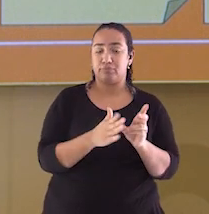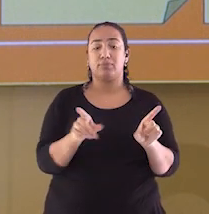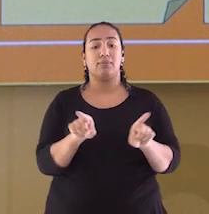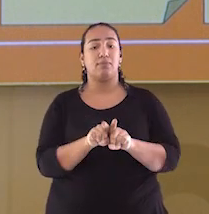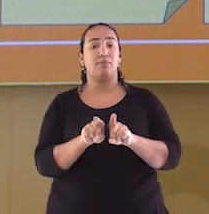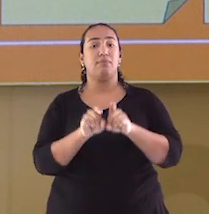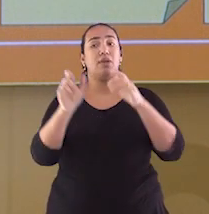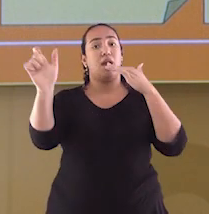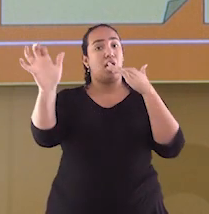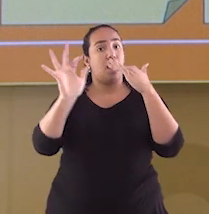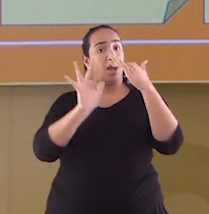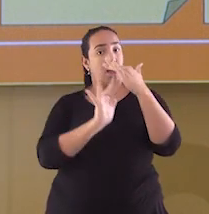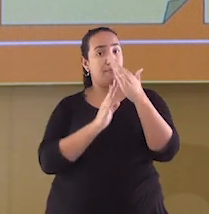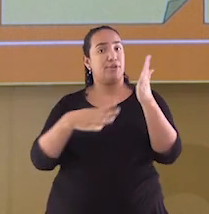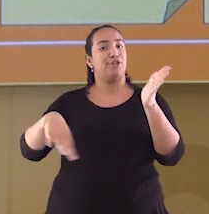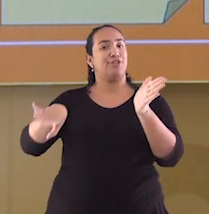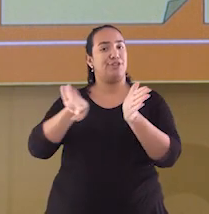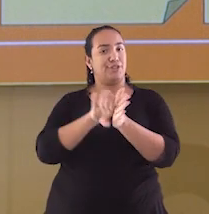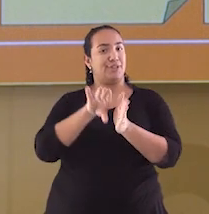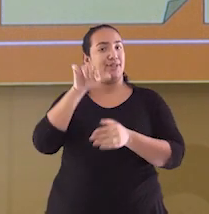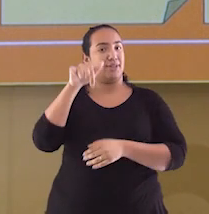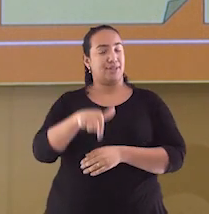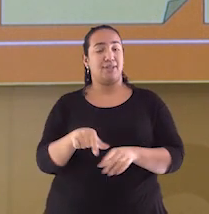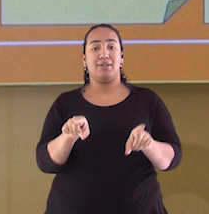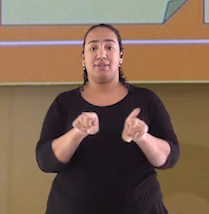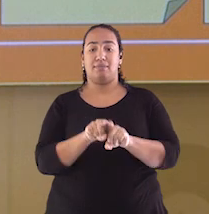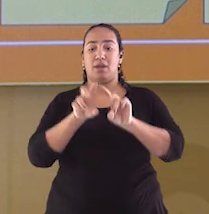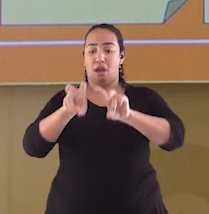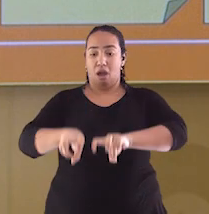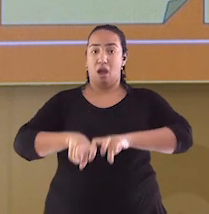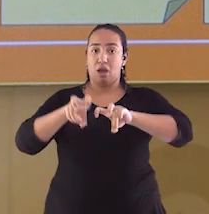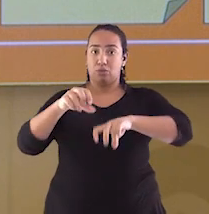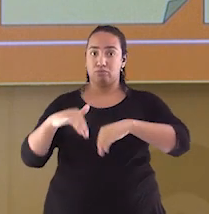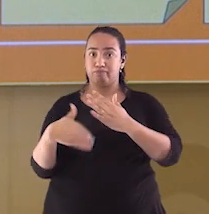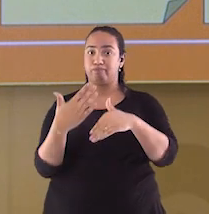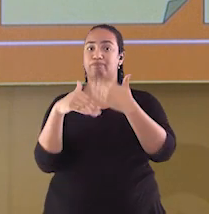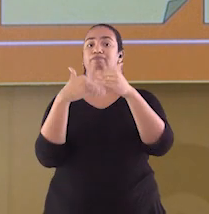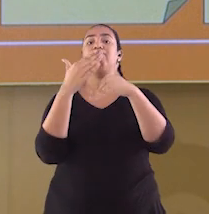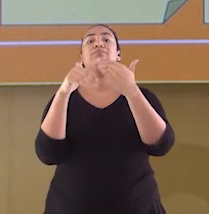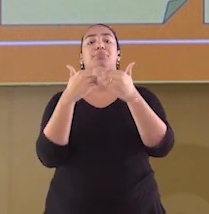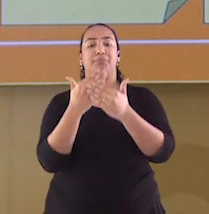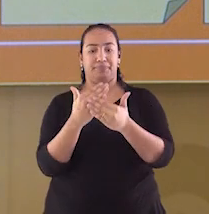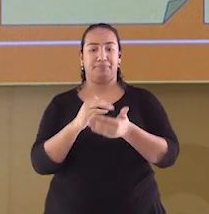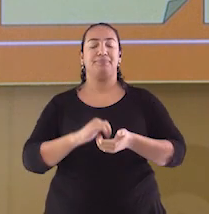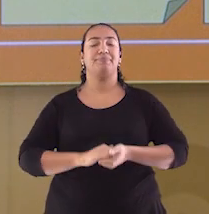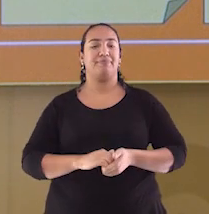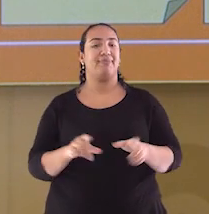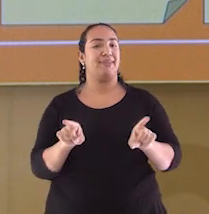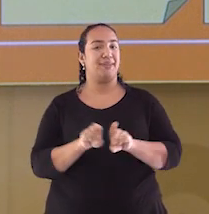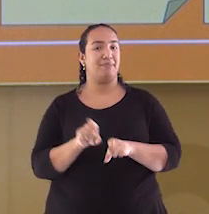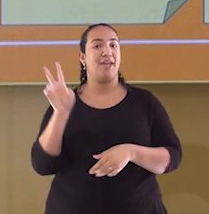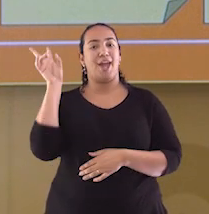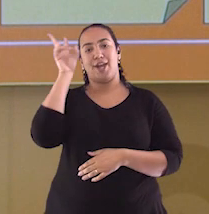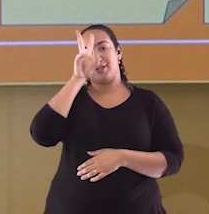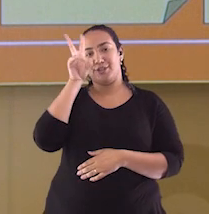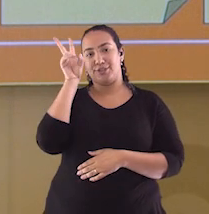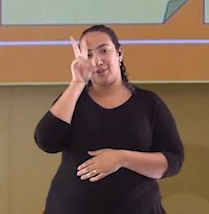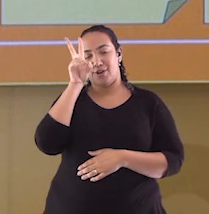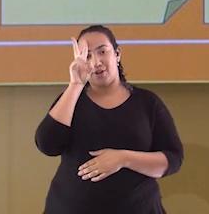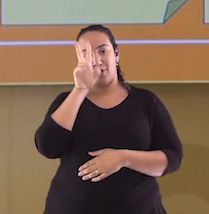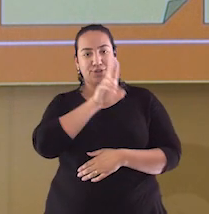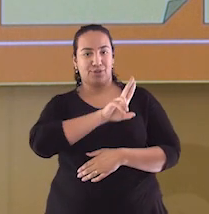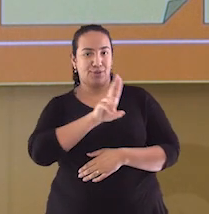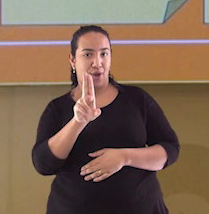chegada dos imigrantes, o desenvolvimento da agricultura, bem como a história de nomes